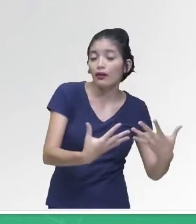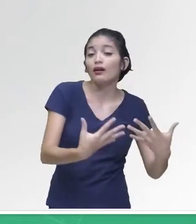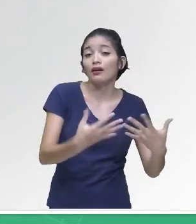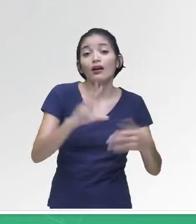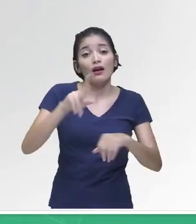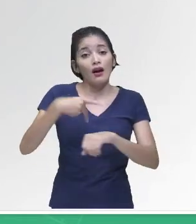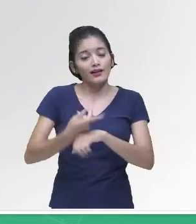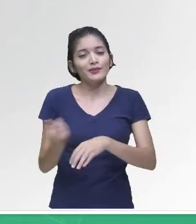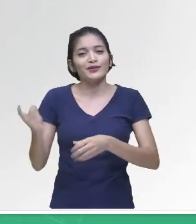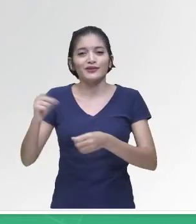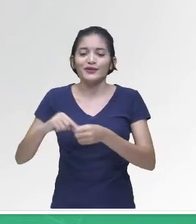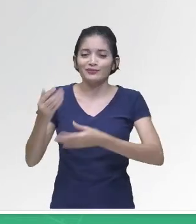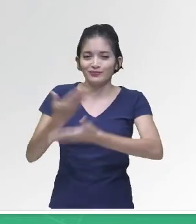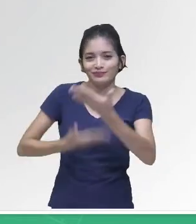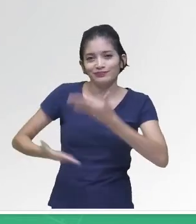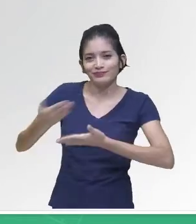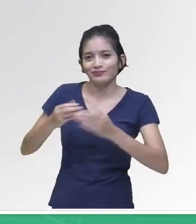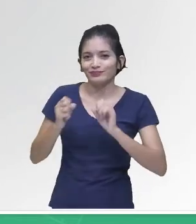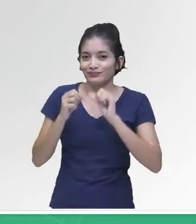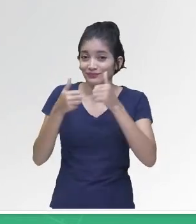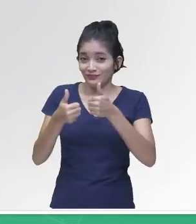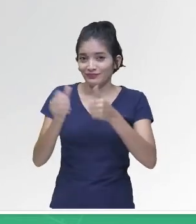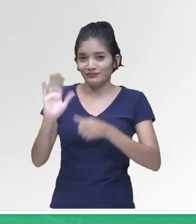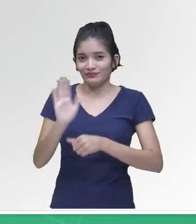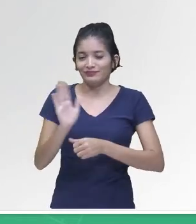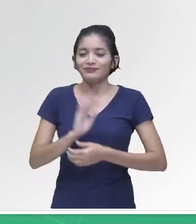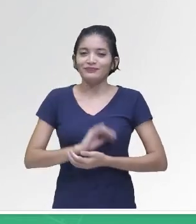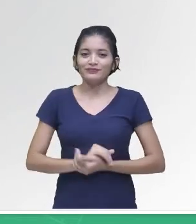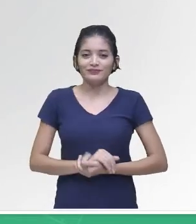e daqui a pouco a gente volta para interagir, tá bom? Até mais!